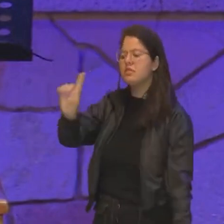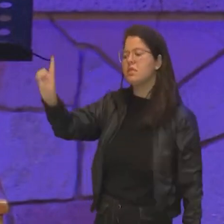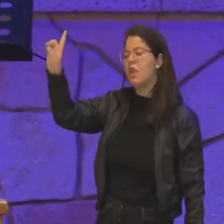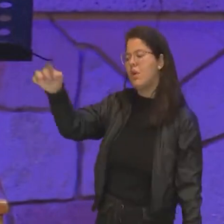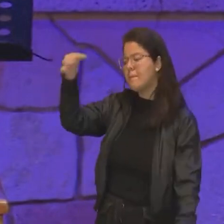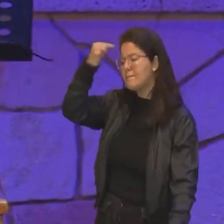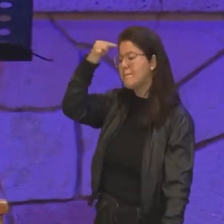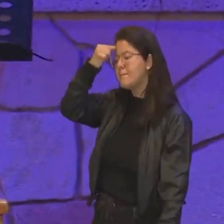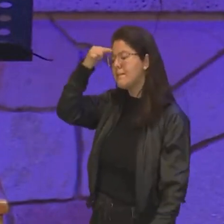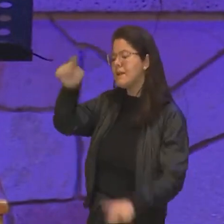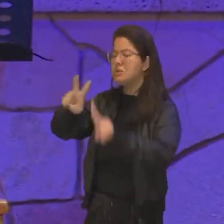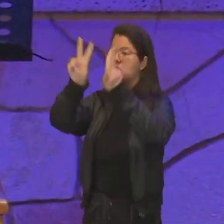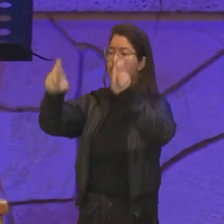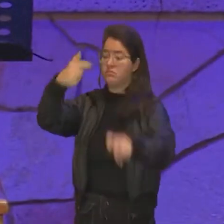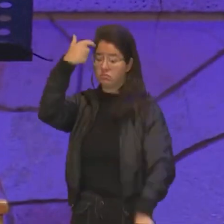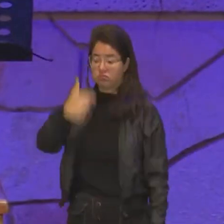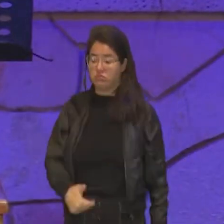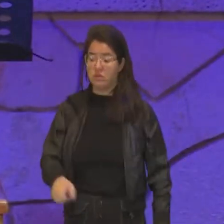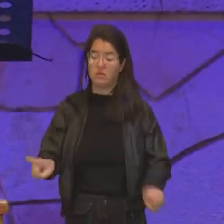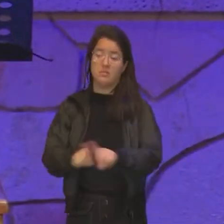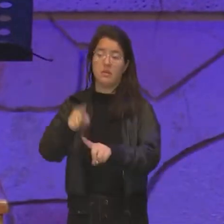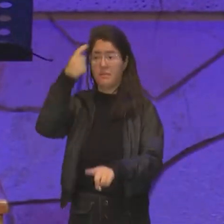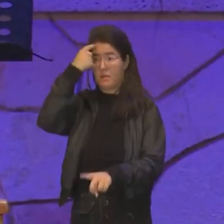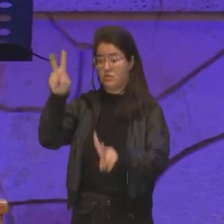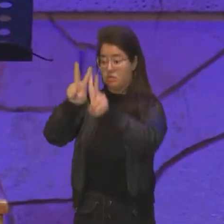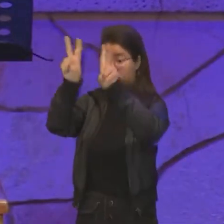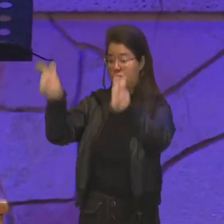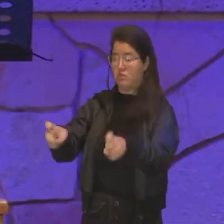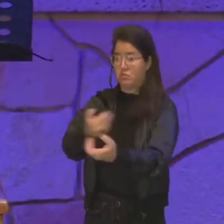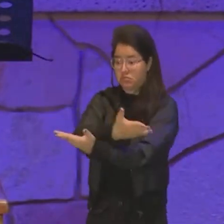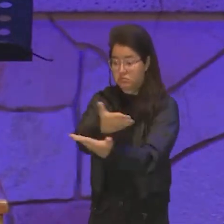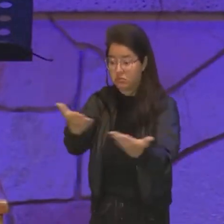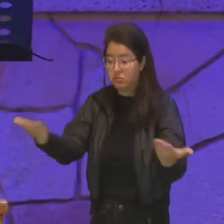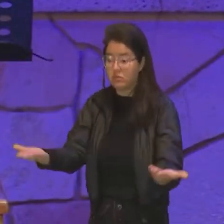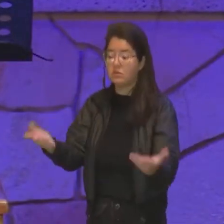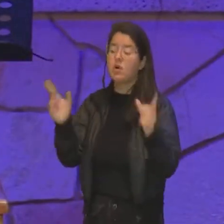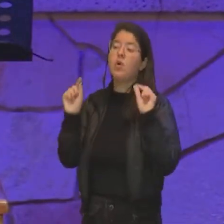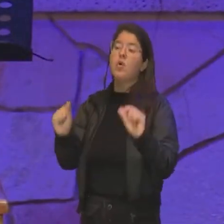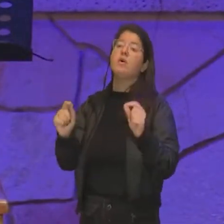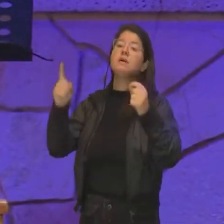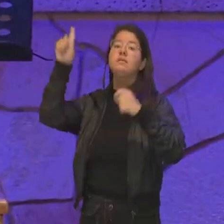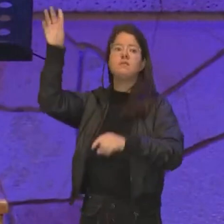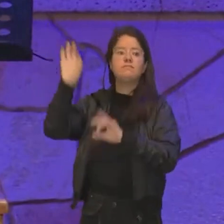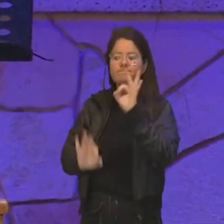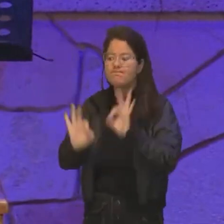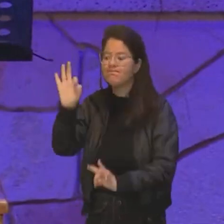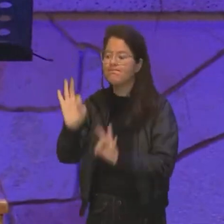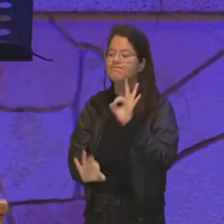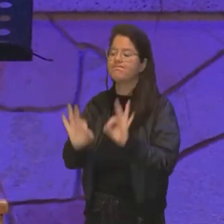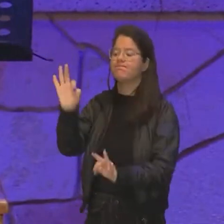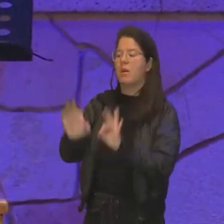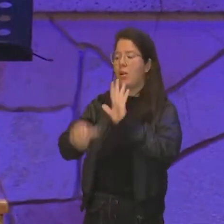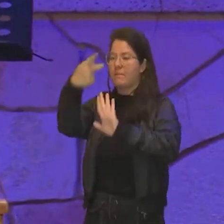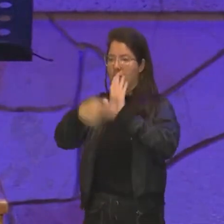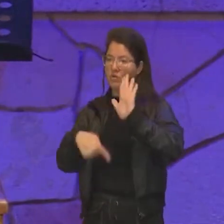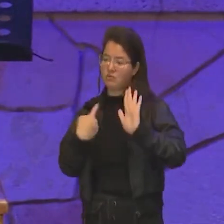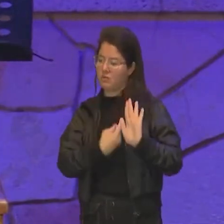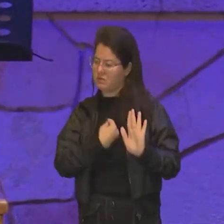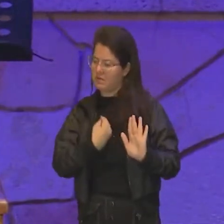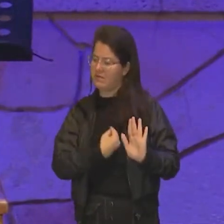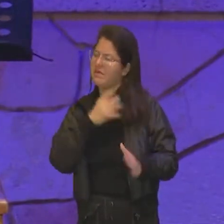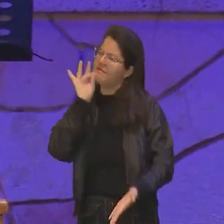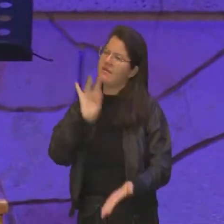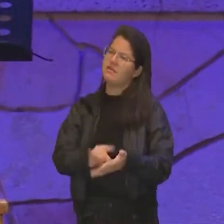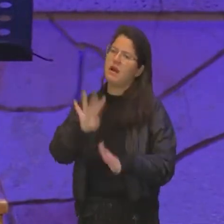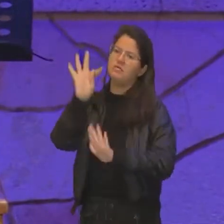a respeito de mim e a respeito de você, e o que Ele tem preparado como plano para a nossa vida. É bem verdade que o